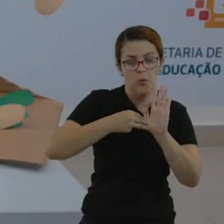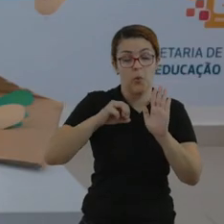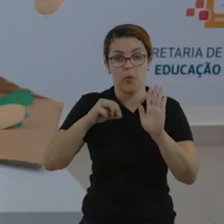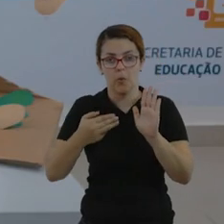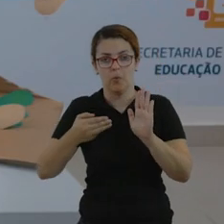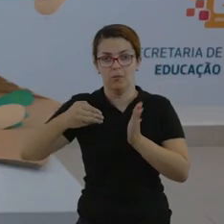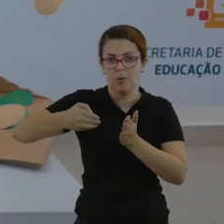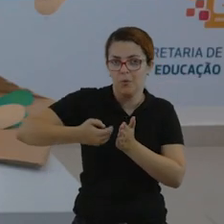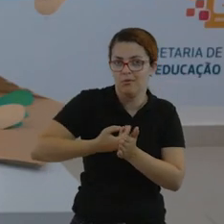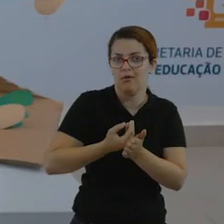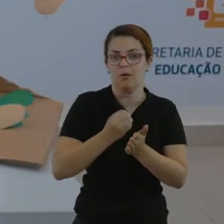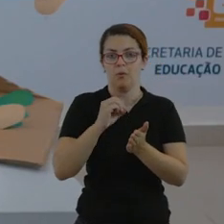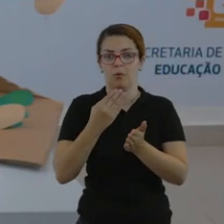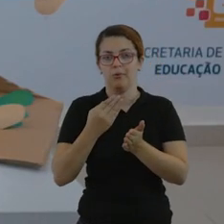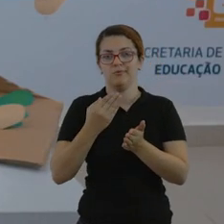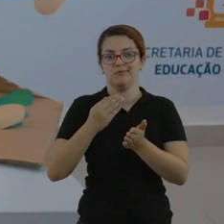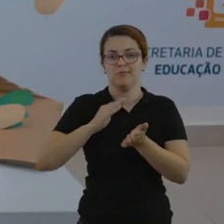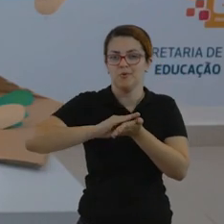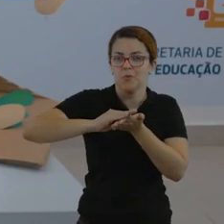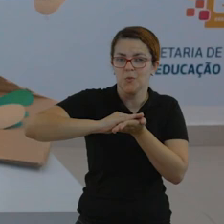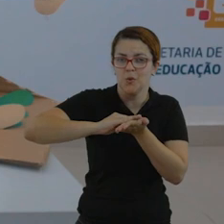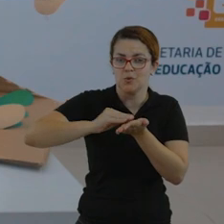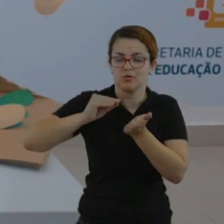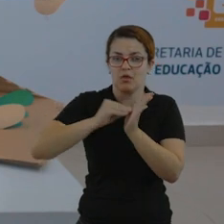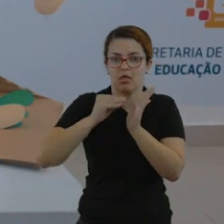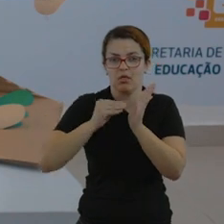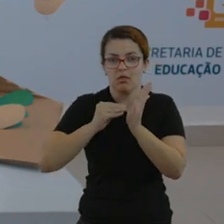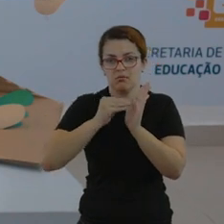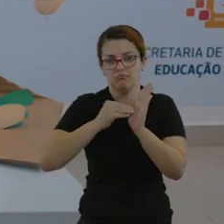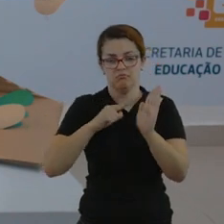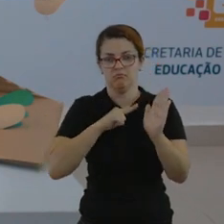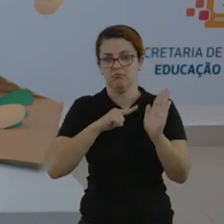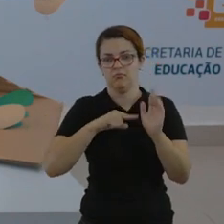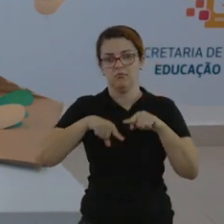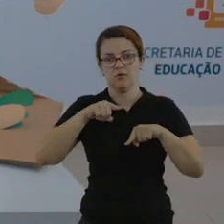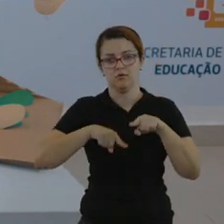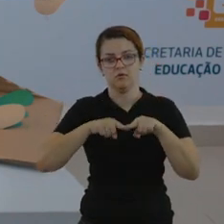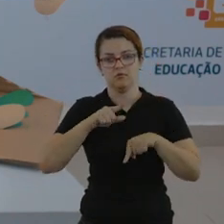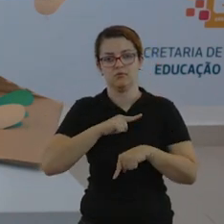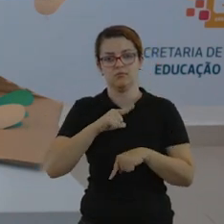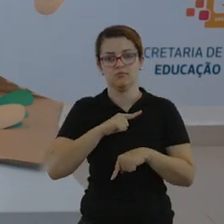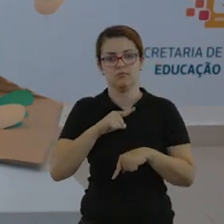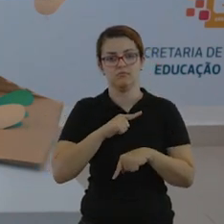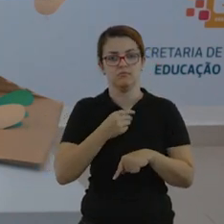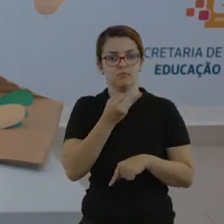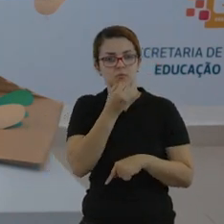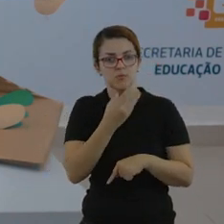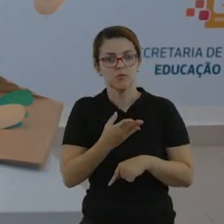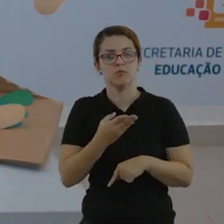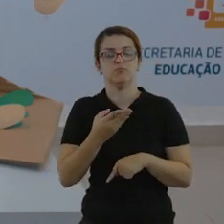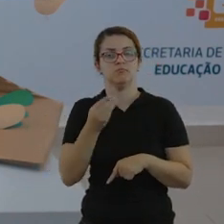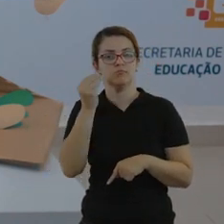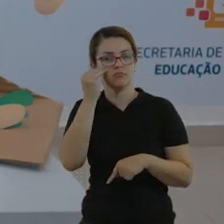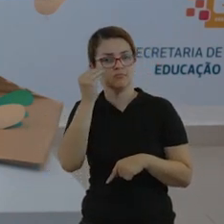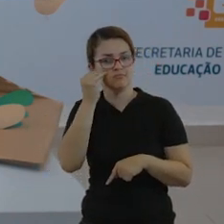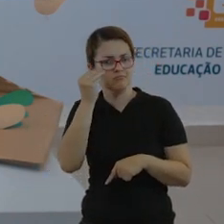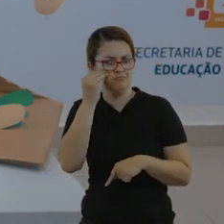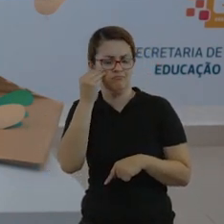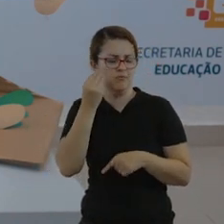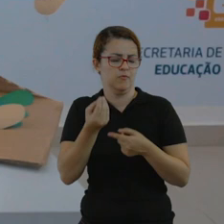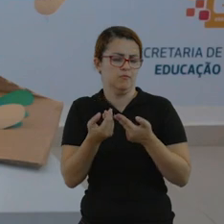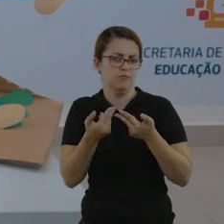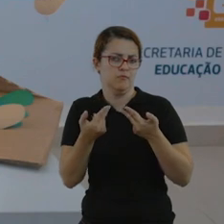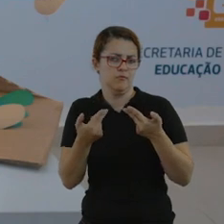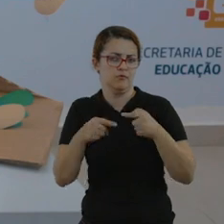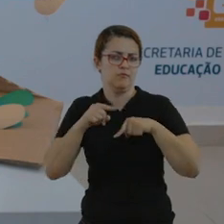uma colher, ou uma esponja, ou qualquer coisa que você tenha aí na sua casa, tá? O interessante é você sempre tentar